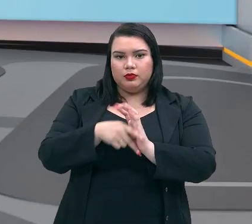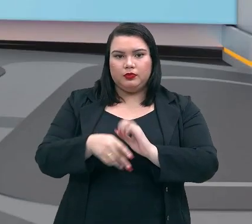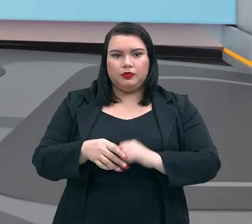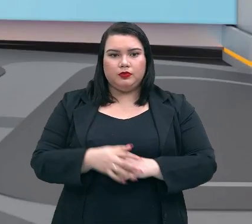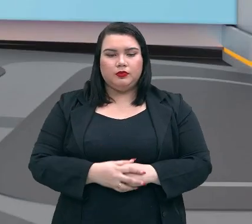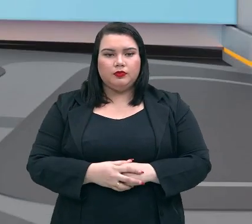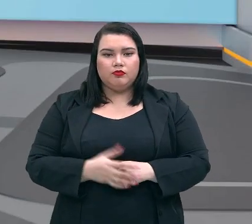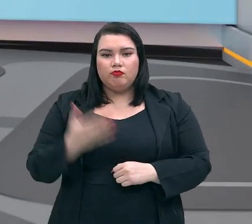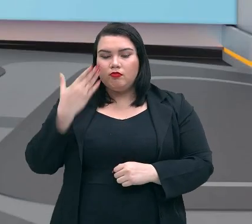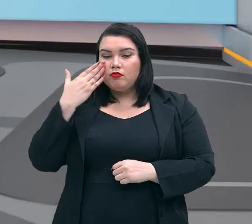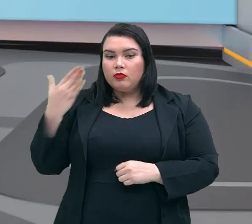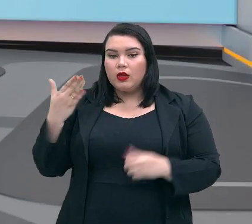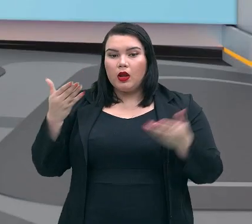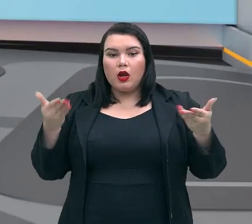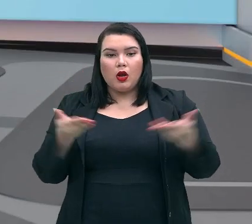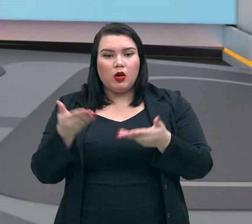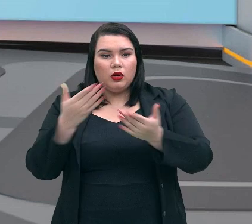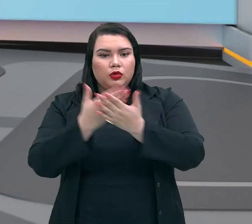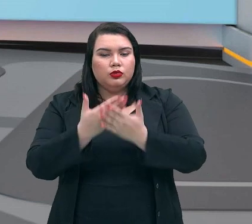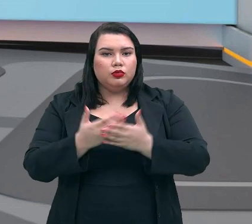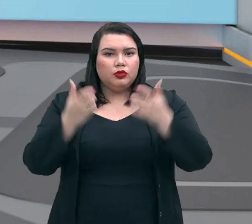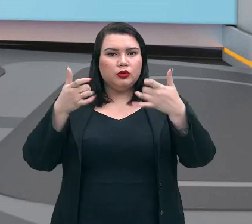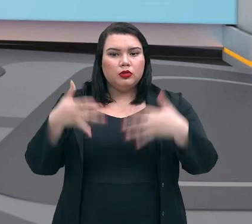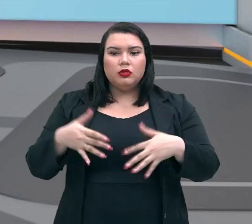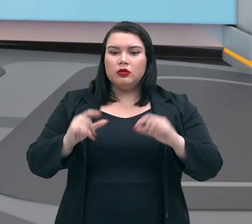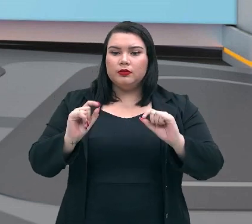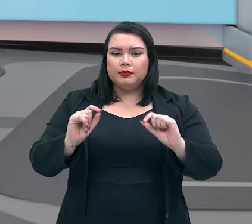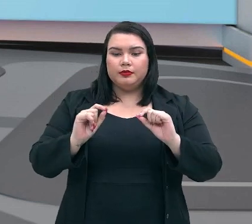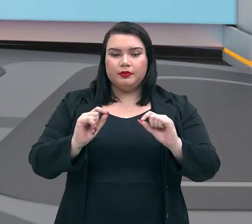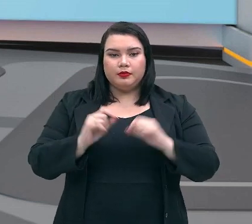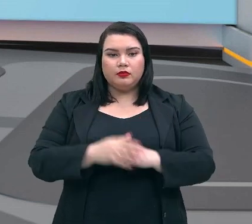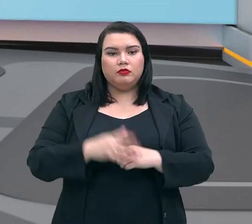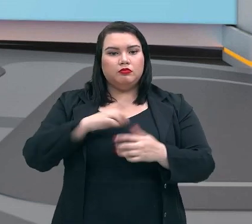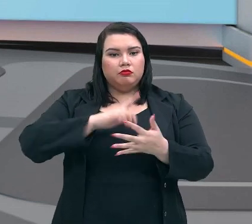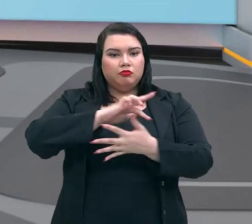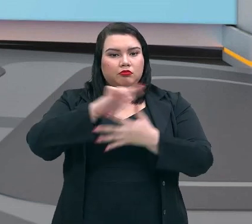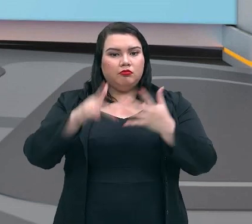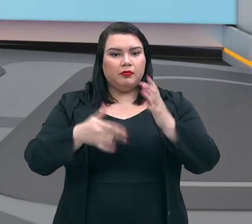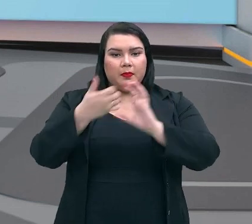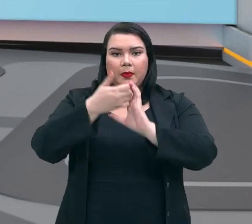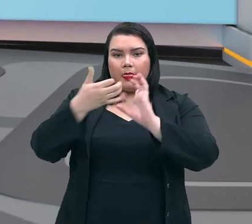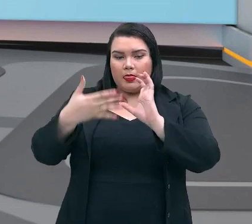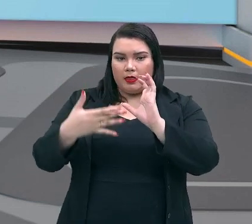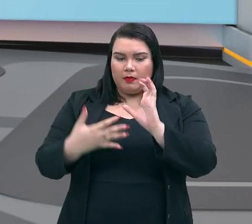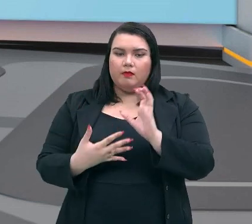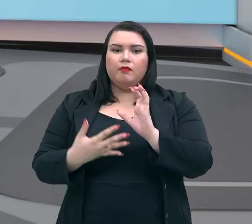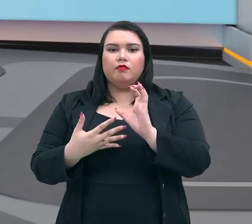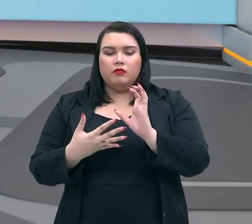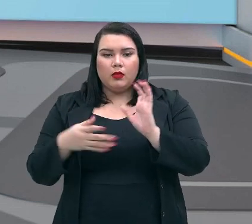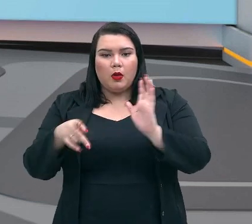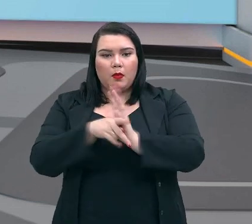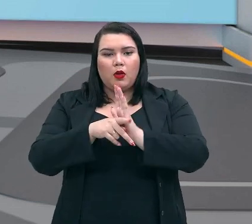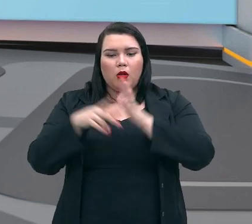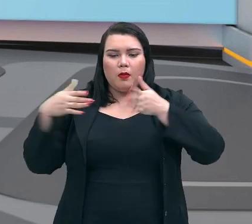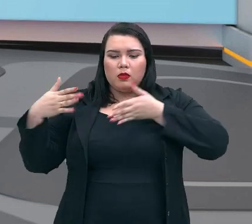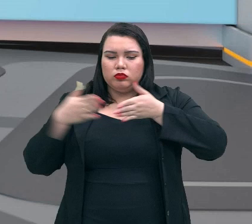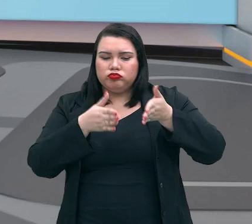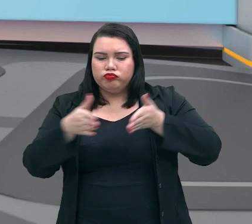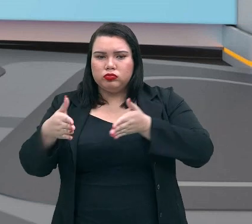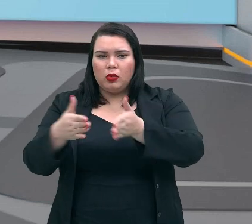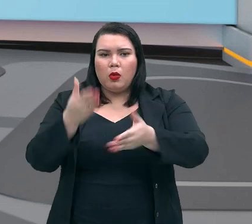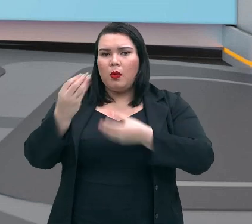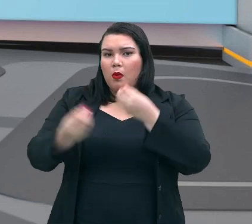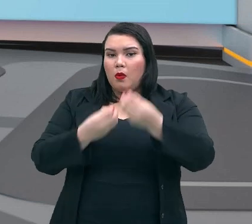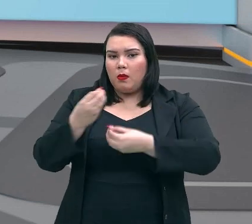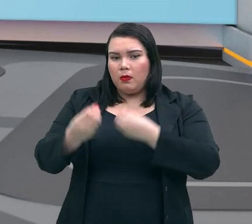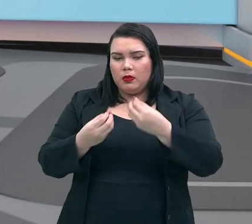gente. A gente vai observar, né, que vamos ter aqui vários componentes que acabam formando um rio principal, né? A gente acabou